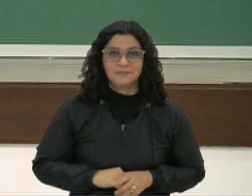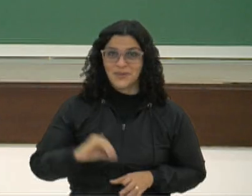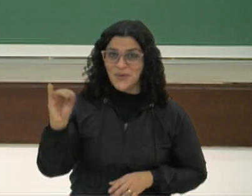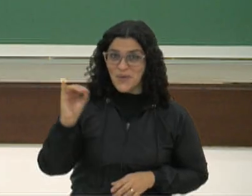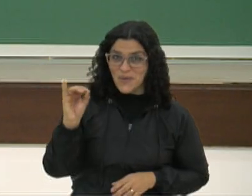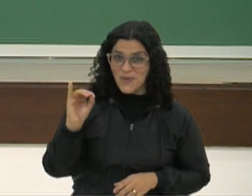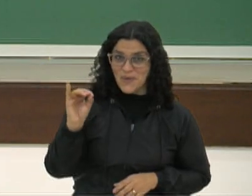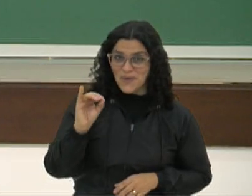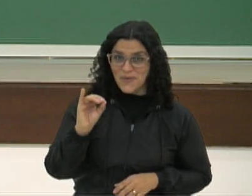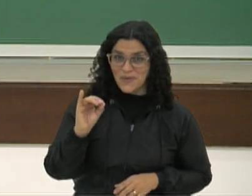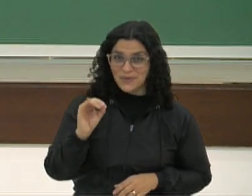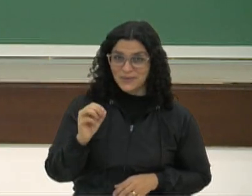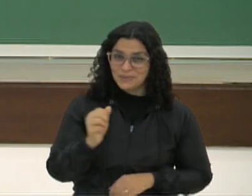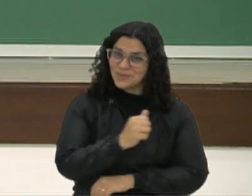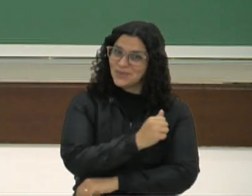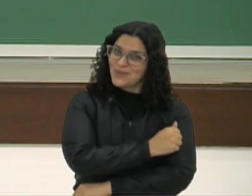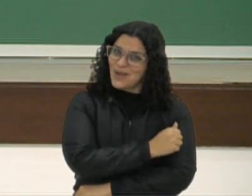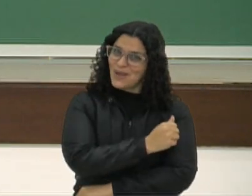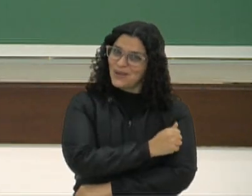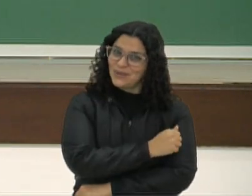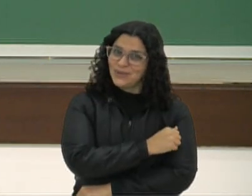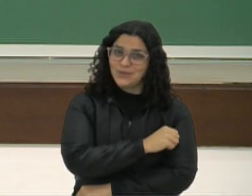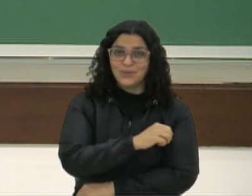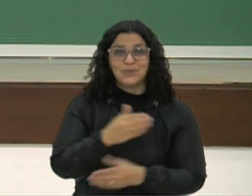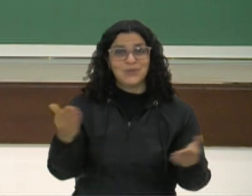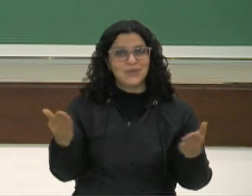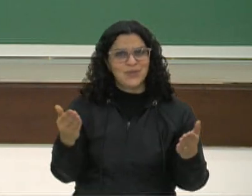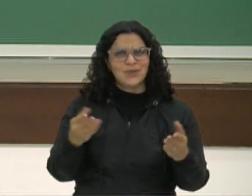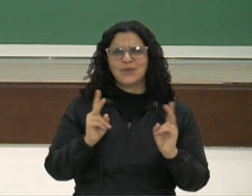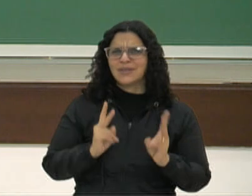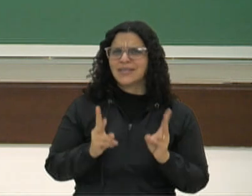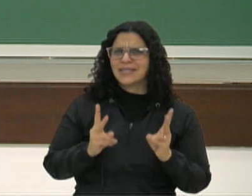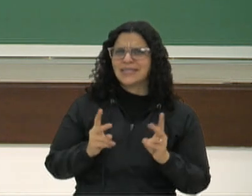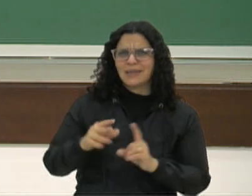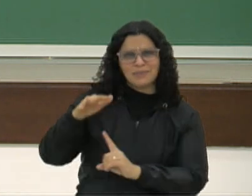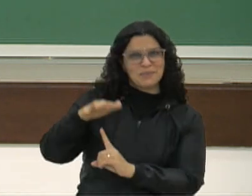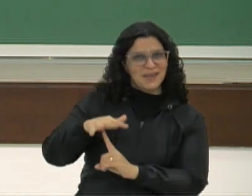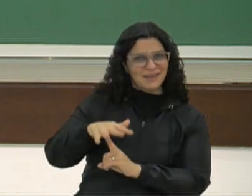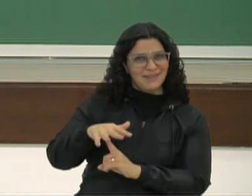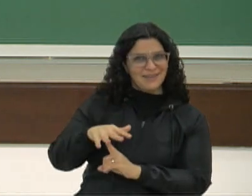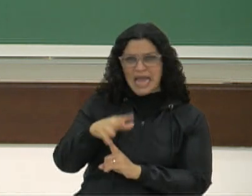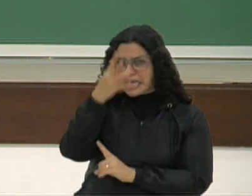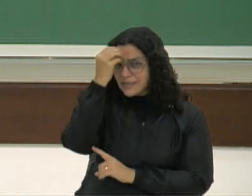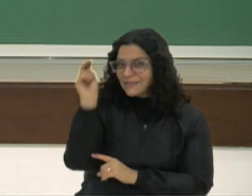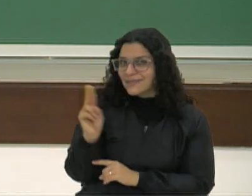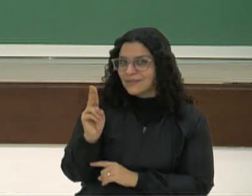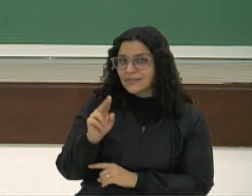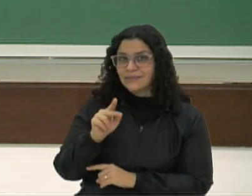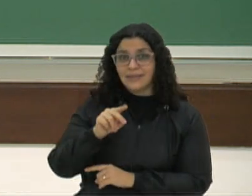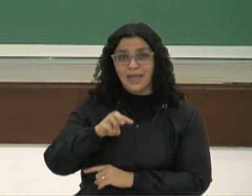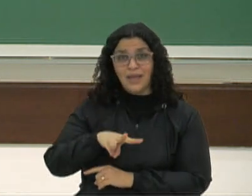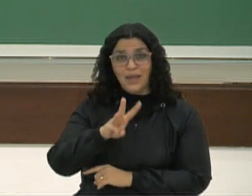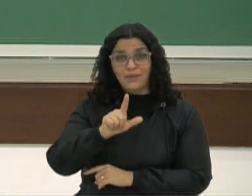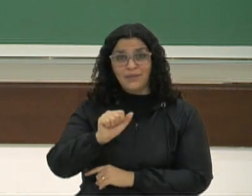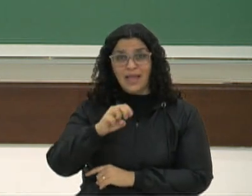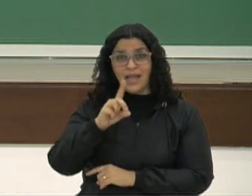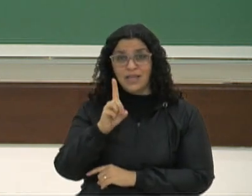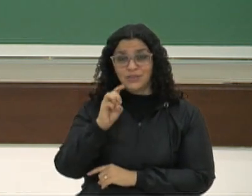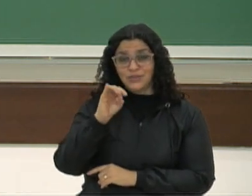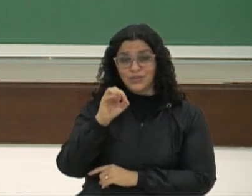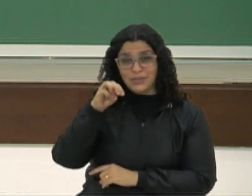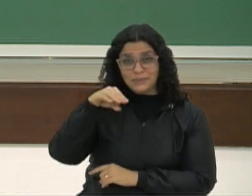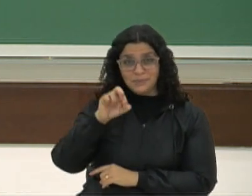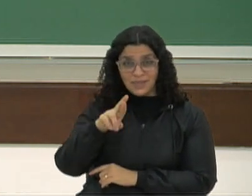Olá, olá, meus saudosos estudantes do nosso inesquecível estado do Paraná. Professor Vladimir na área, com mais uma aula